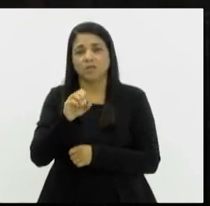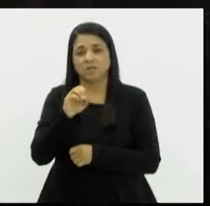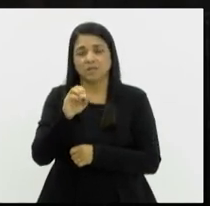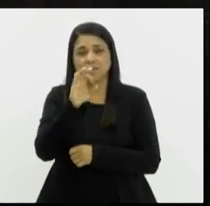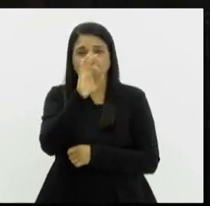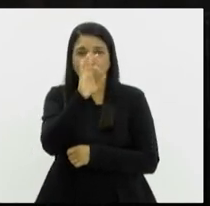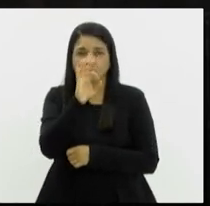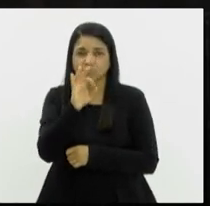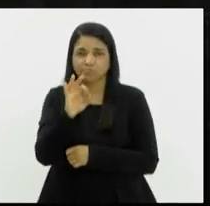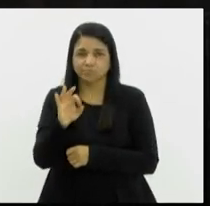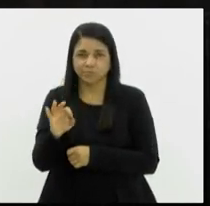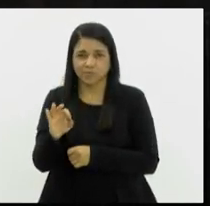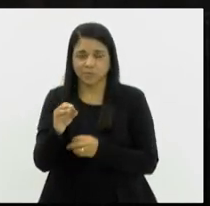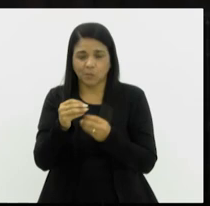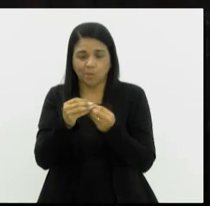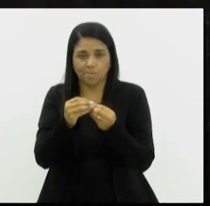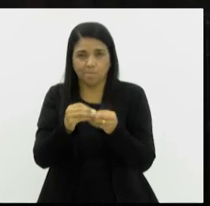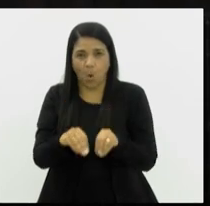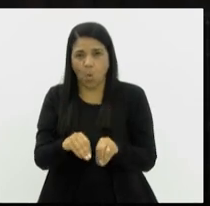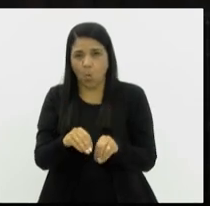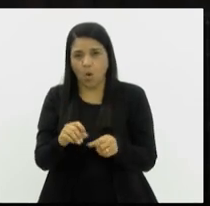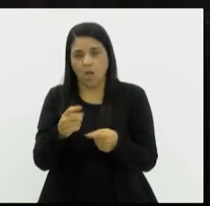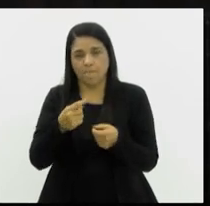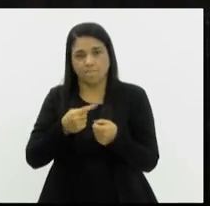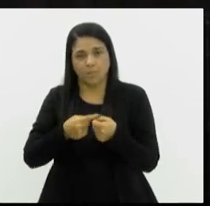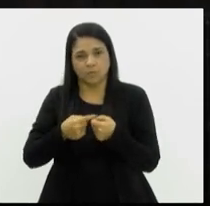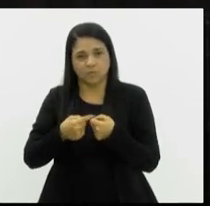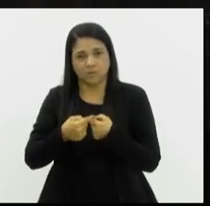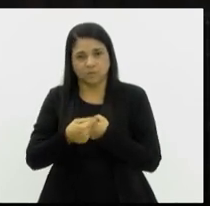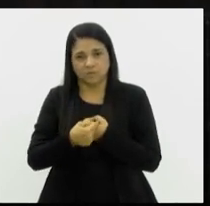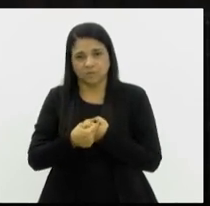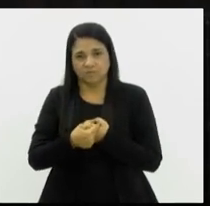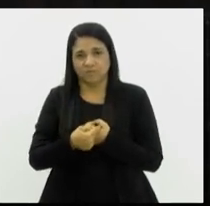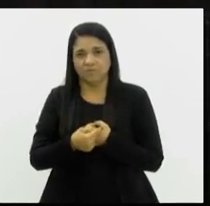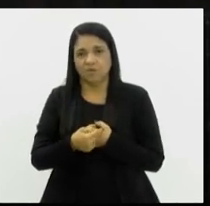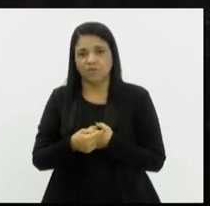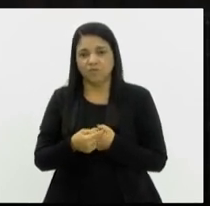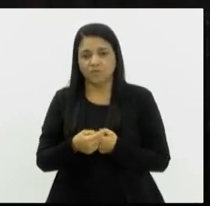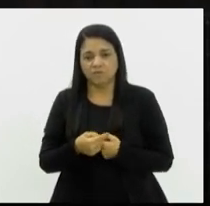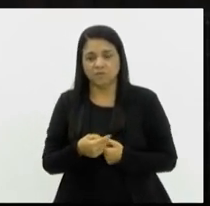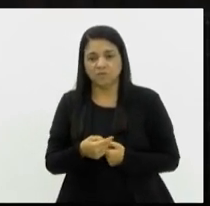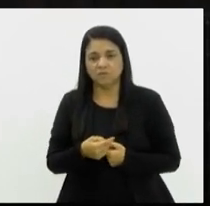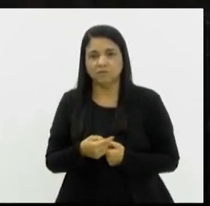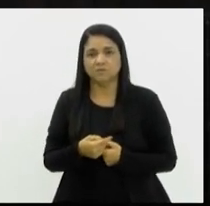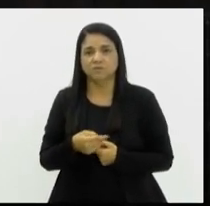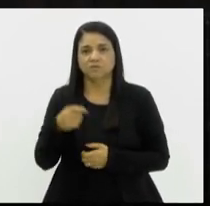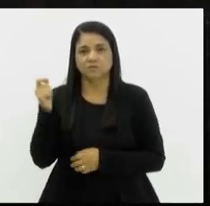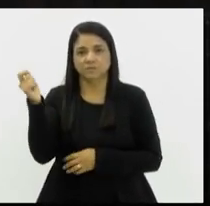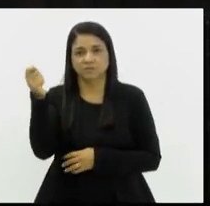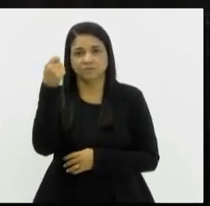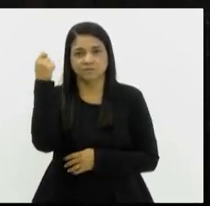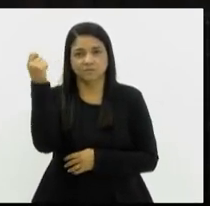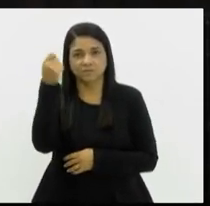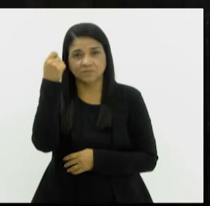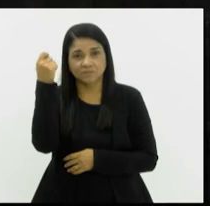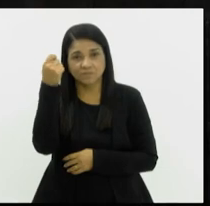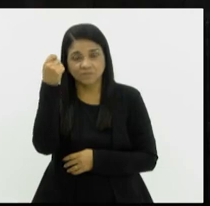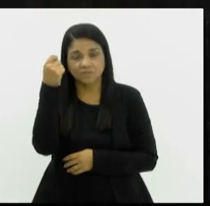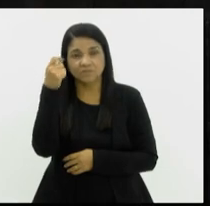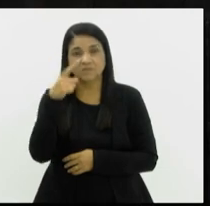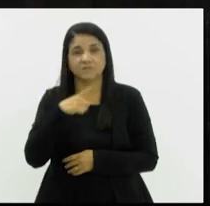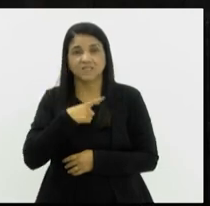80% dos municípios. E olha que o Rio Grande do Sul tem quase